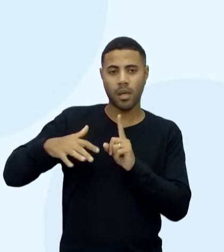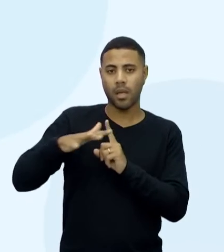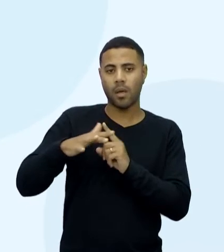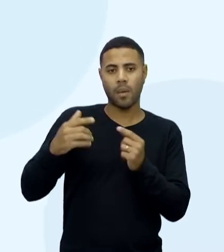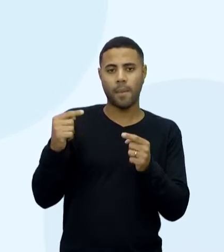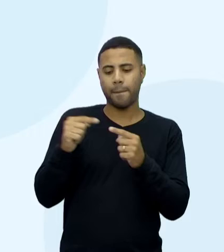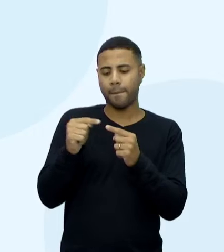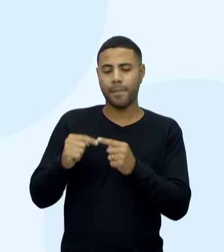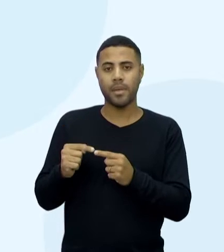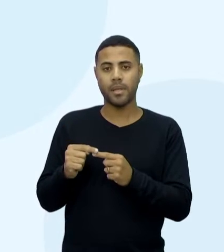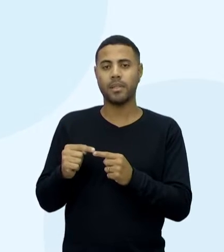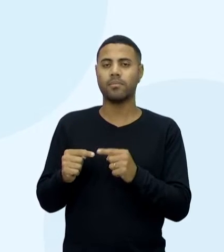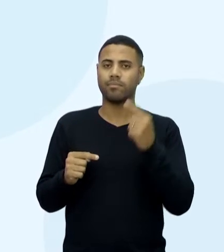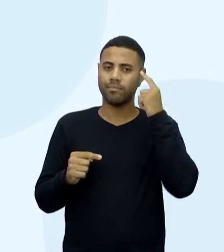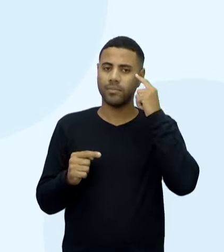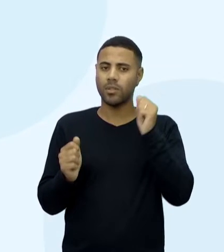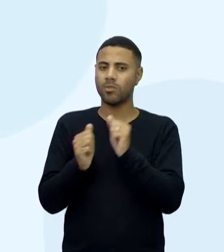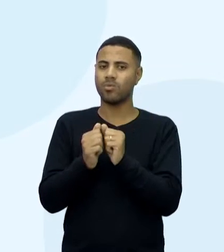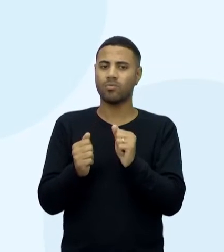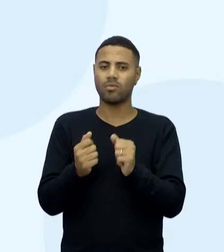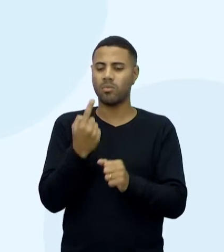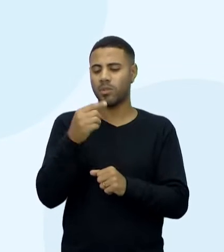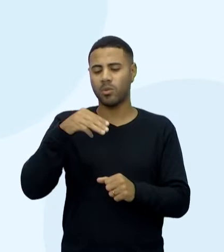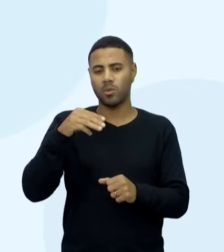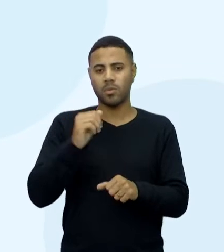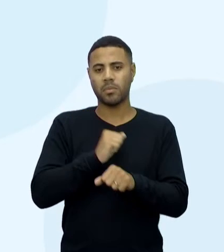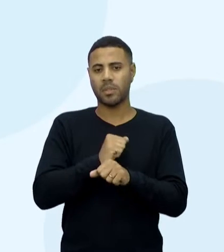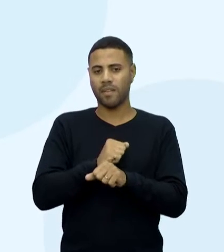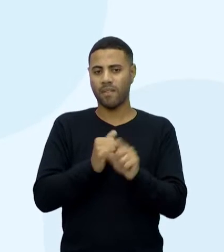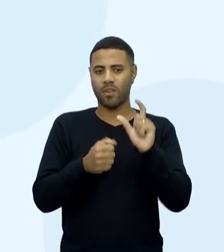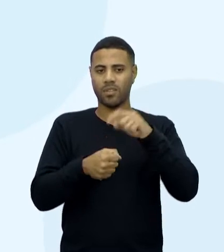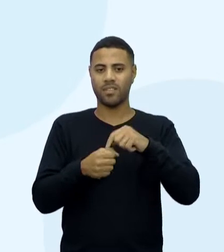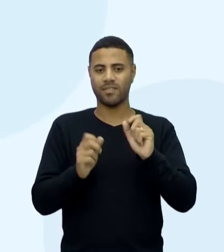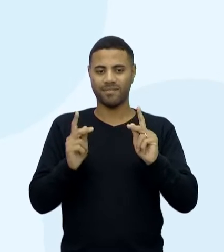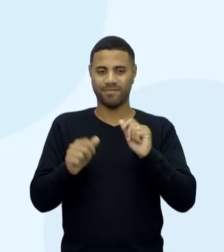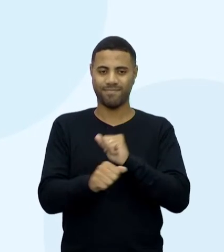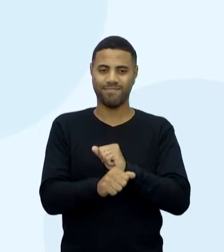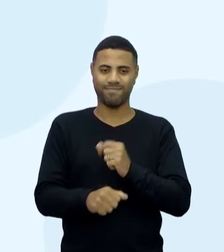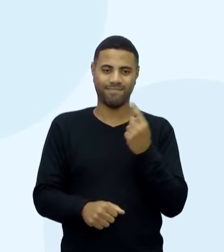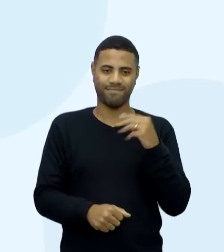Então vamos pensar aqui Juntas e juntos por um minutinho a gente já se vê